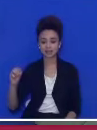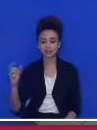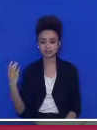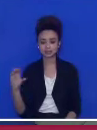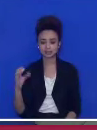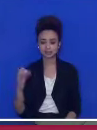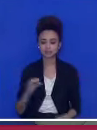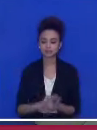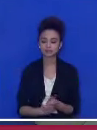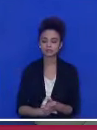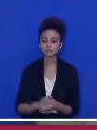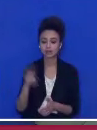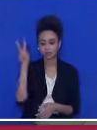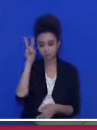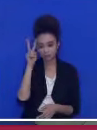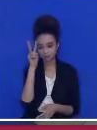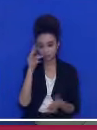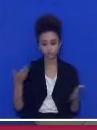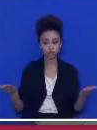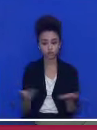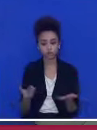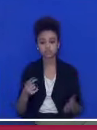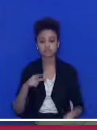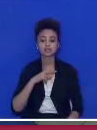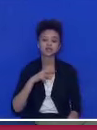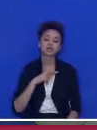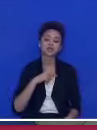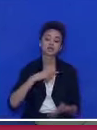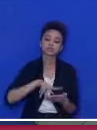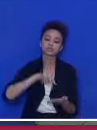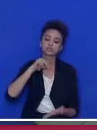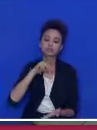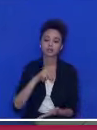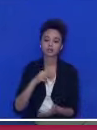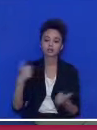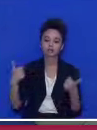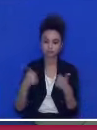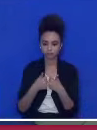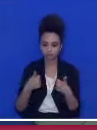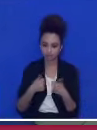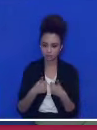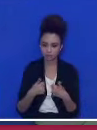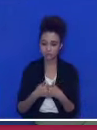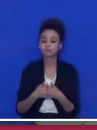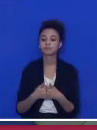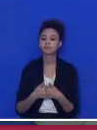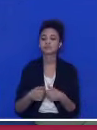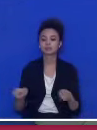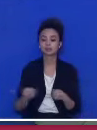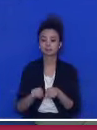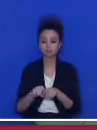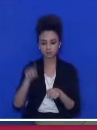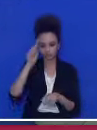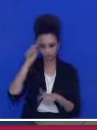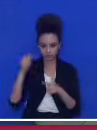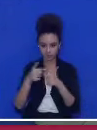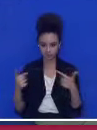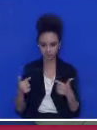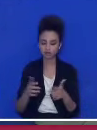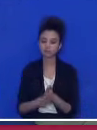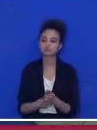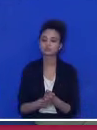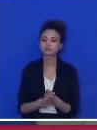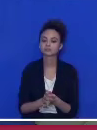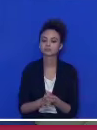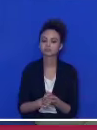R$56.052,10. Lembrando que ainda hoje teremos os sorteios da Time Mania e do Dia de Sorte. As bolas já